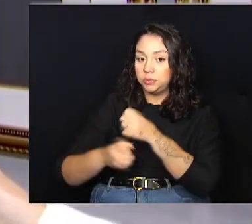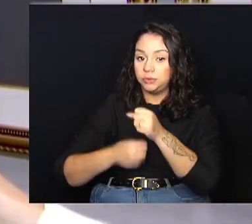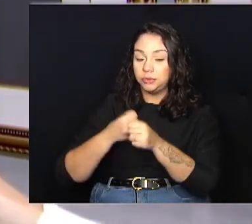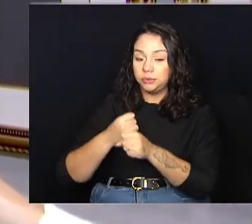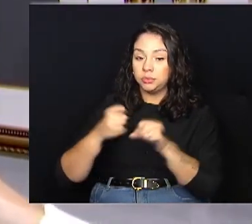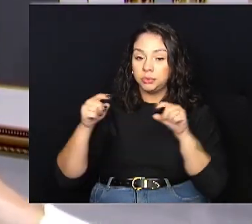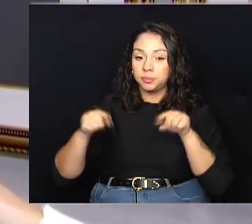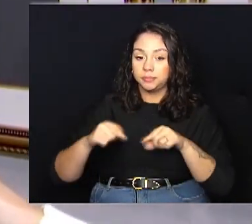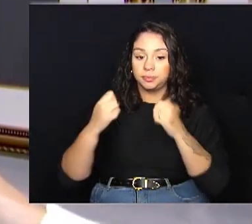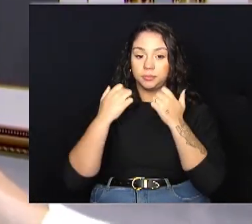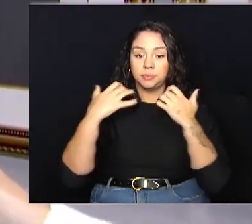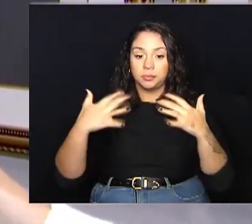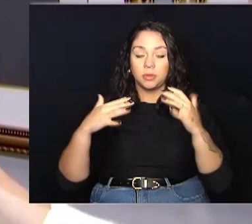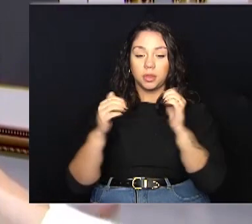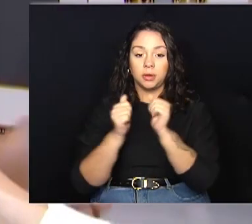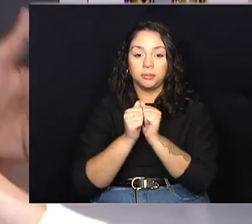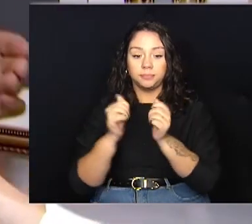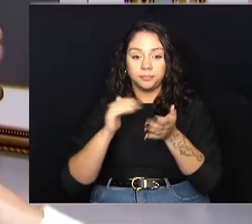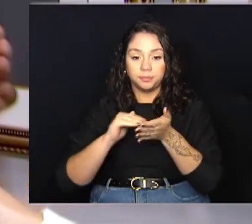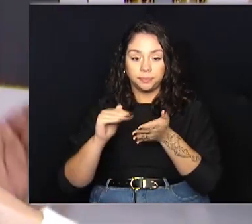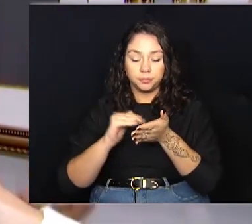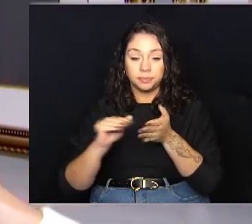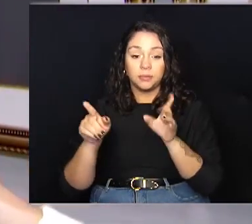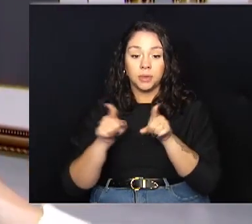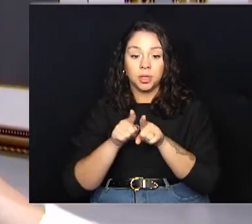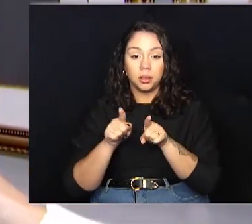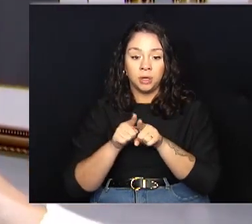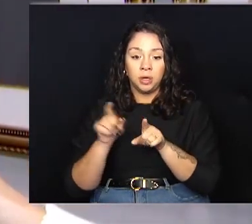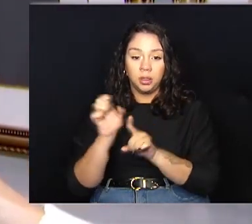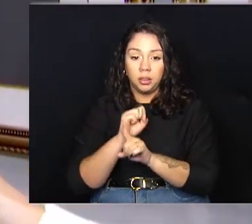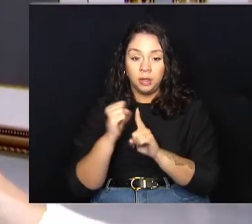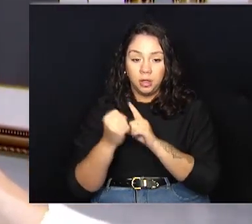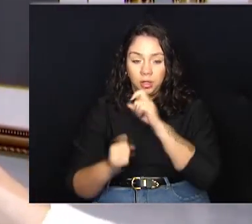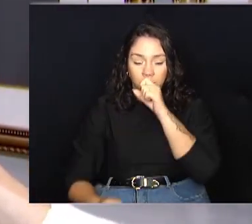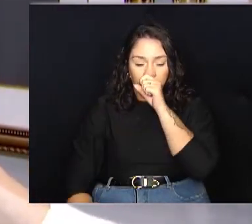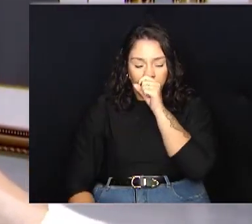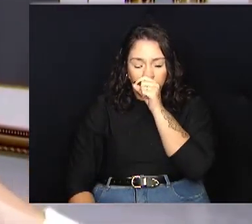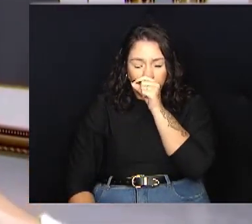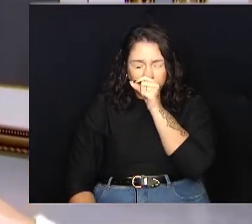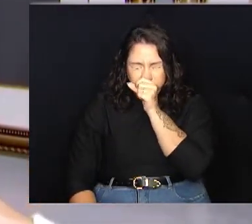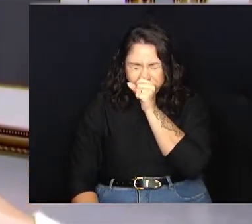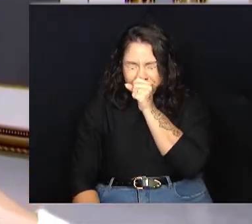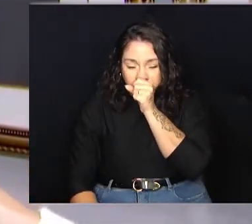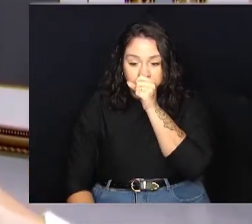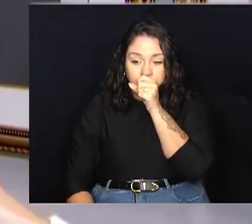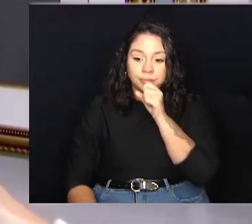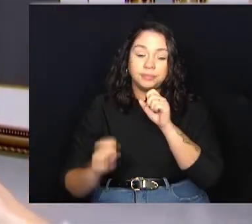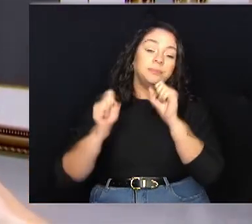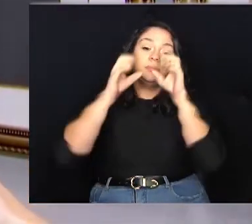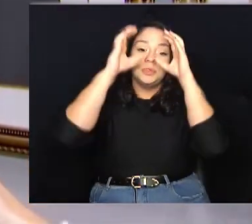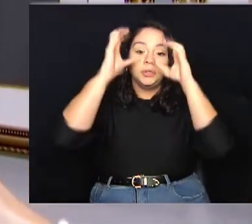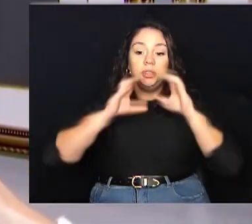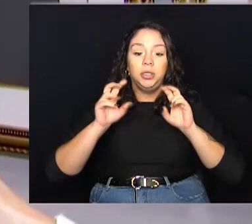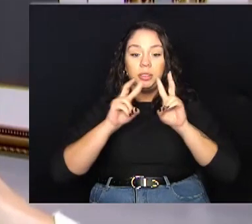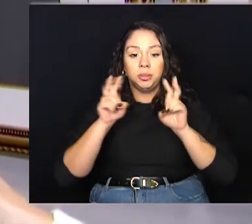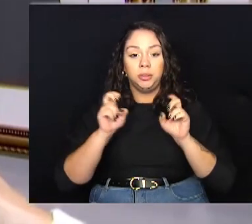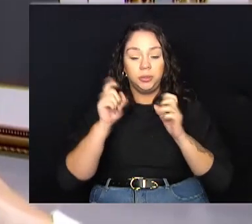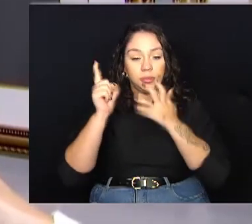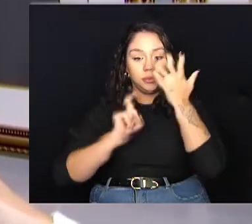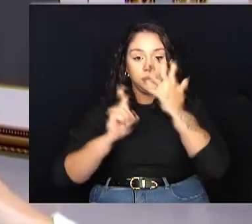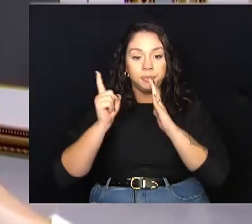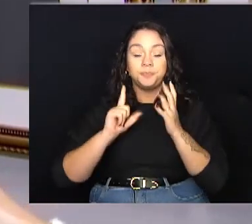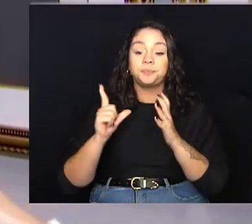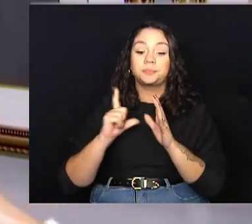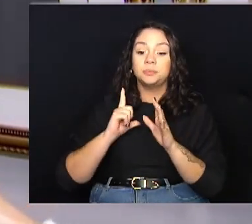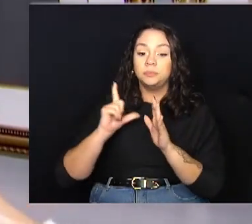junto com a secretária e também a sociedade civil organizada a questão do carnaval após a pandemia então foi